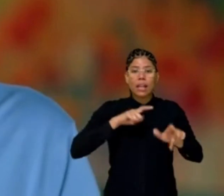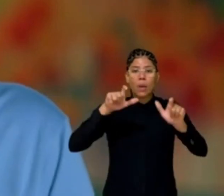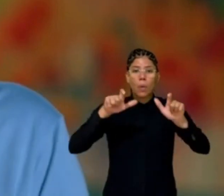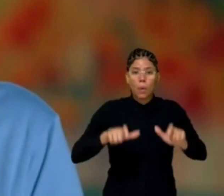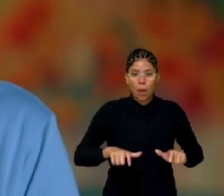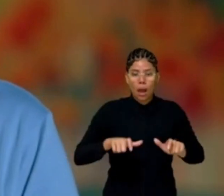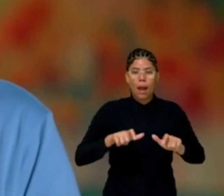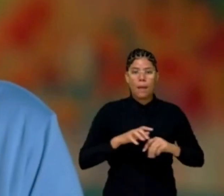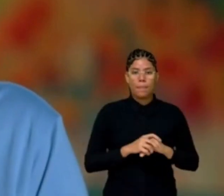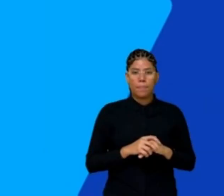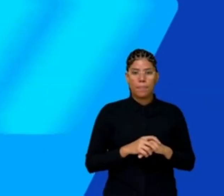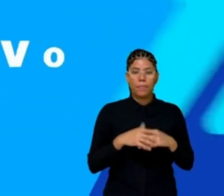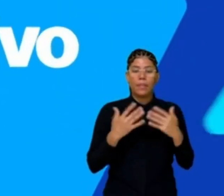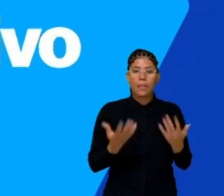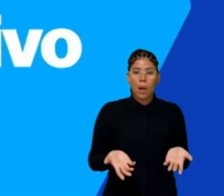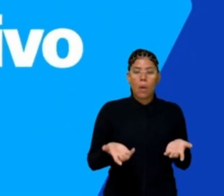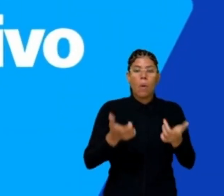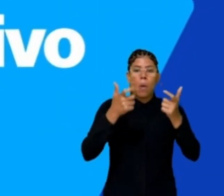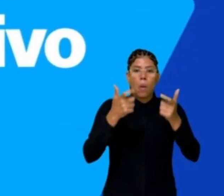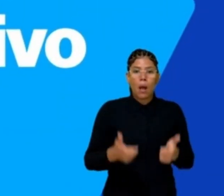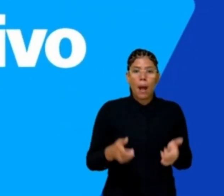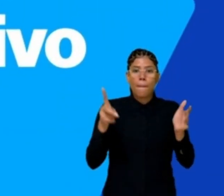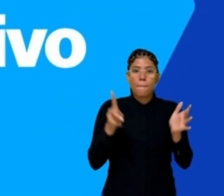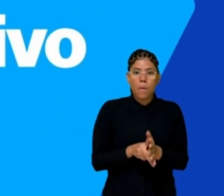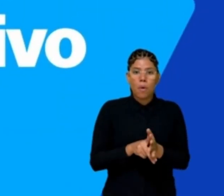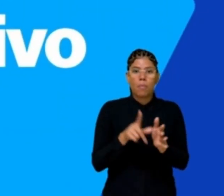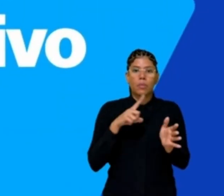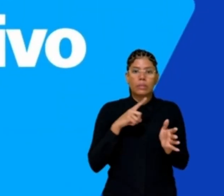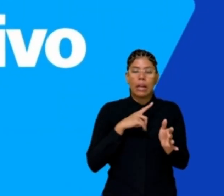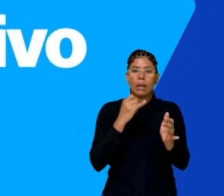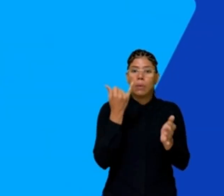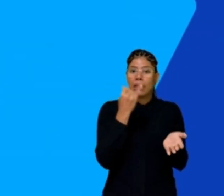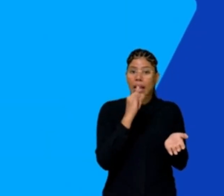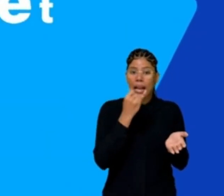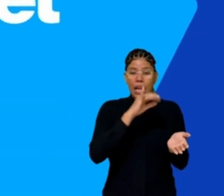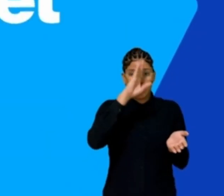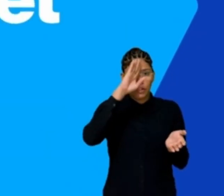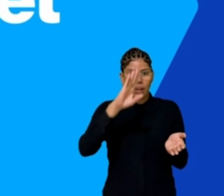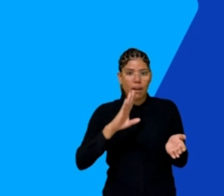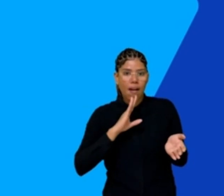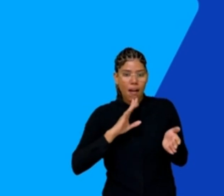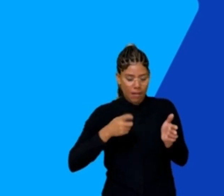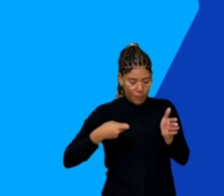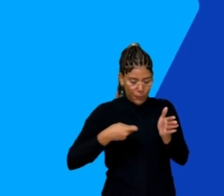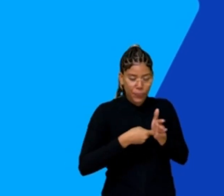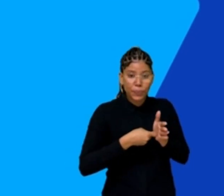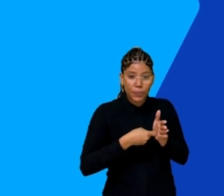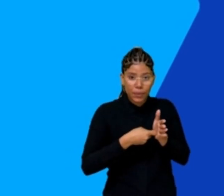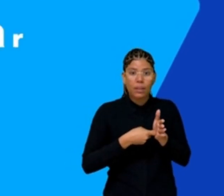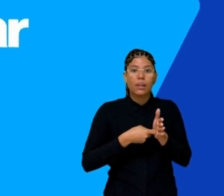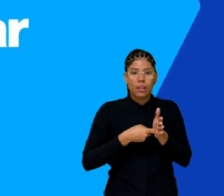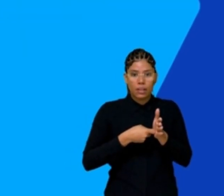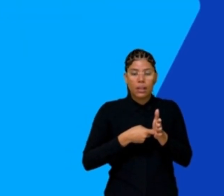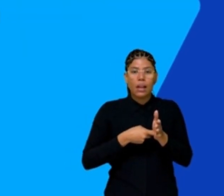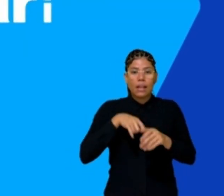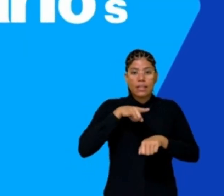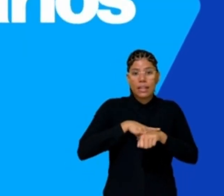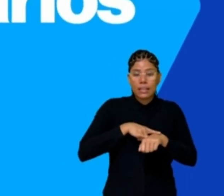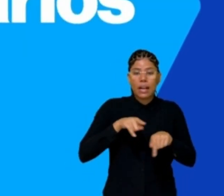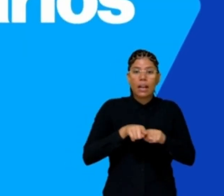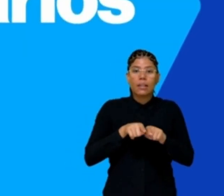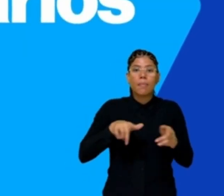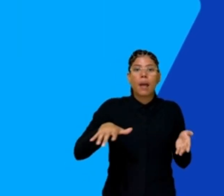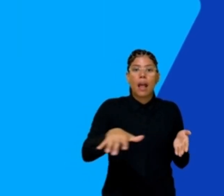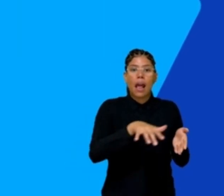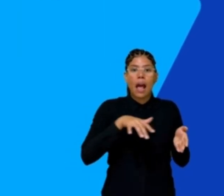o Espaço Mob. Espaço Mob, espaço exclusivo, equipado com internet gratuita, carregadores de celular,